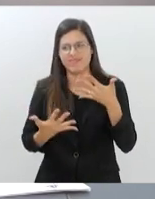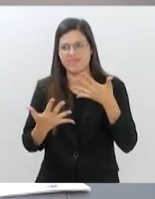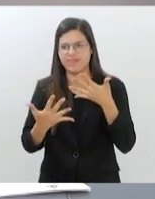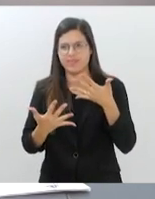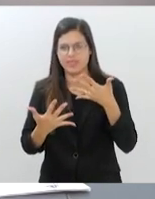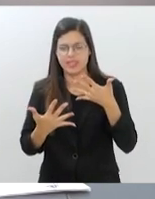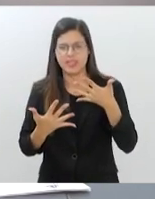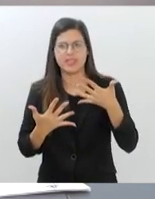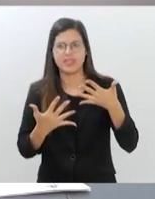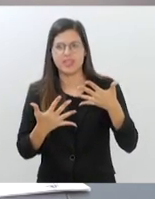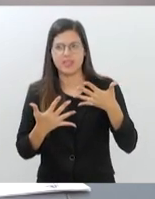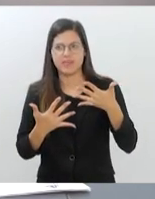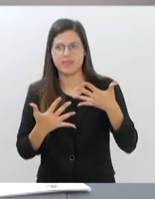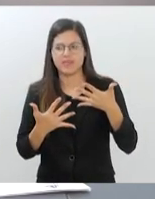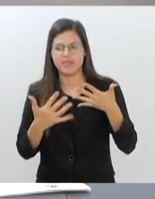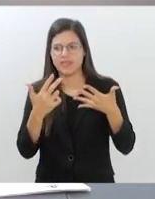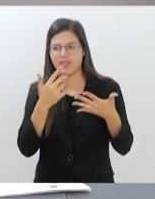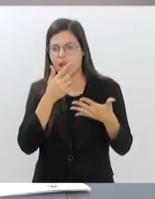consegue